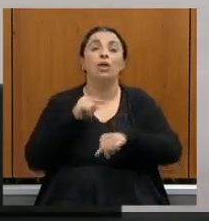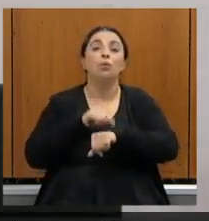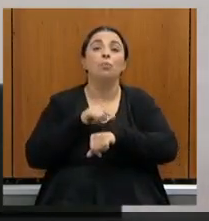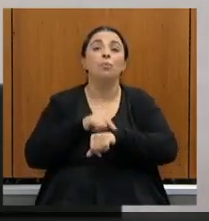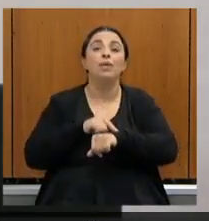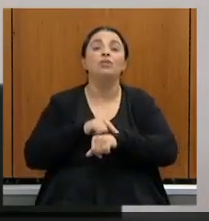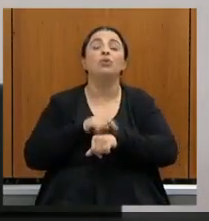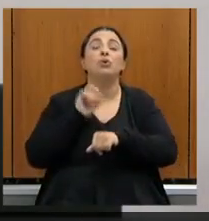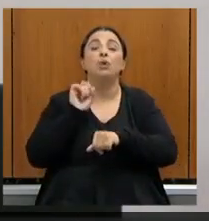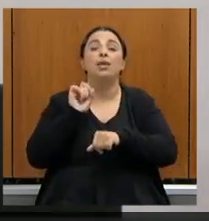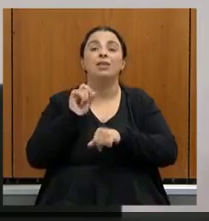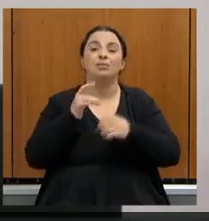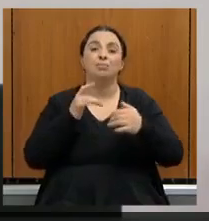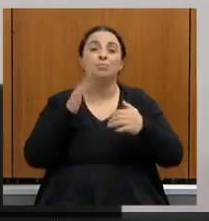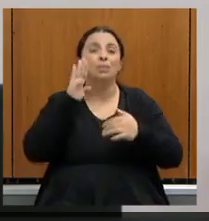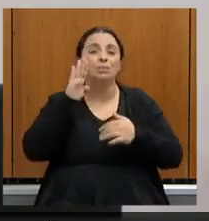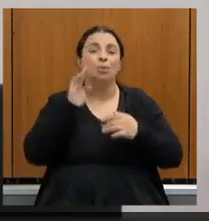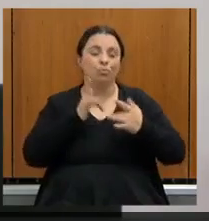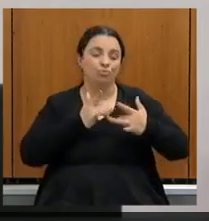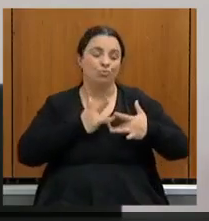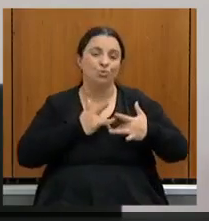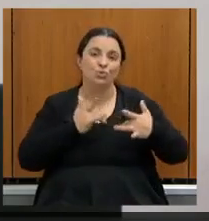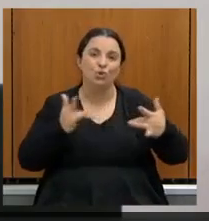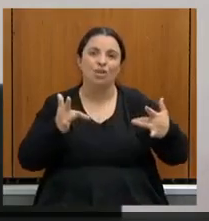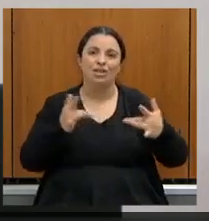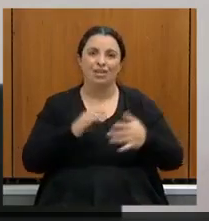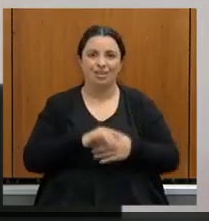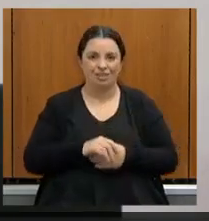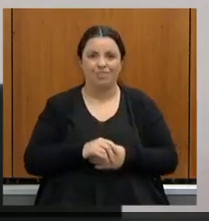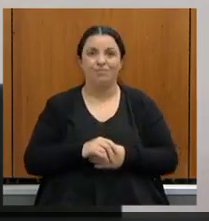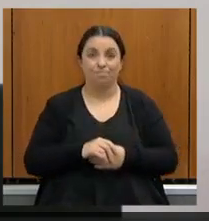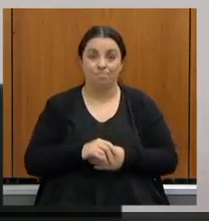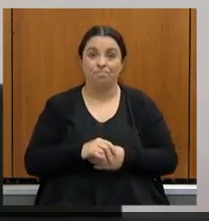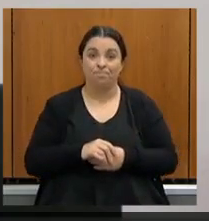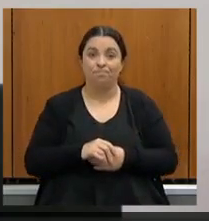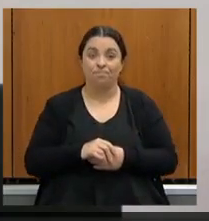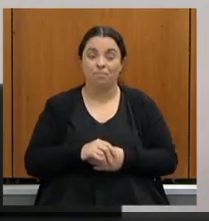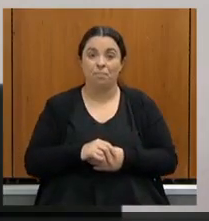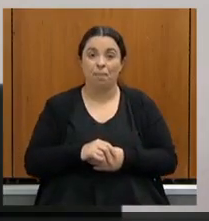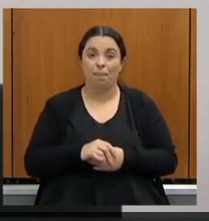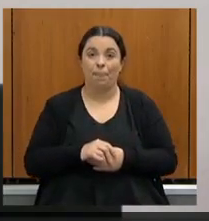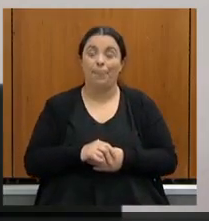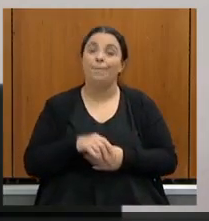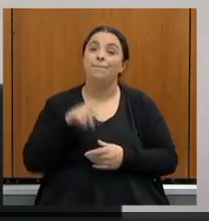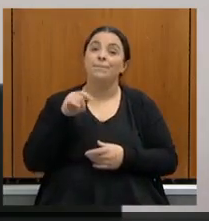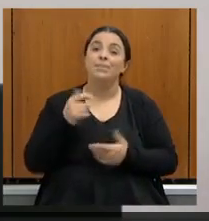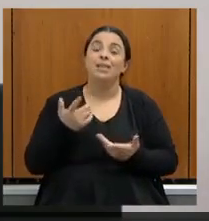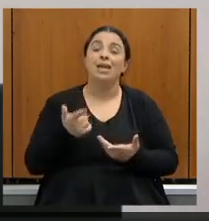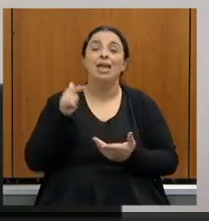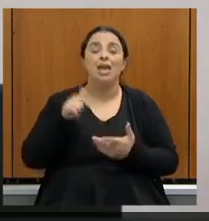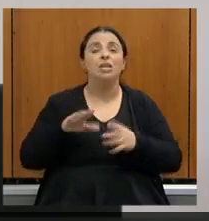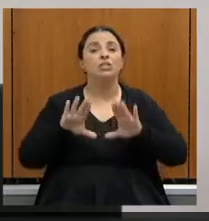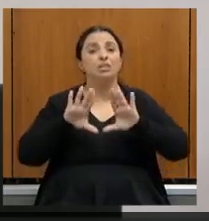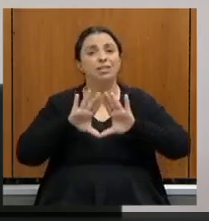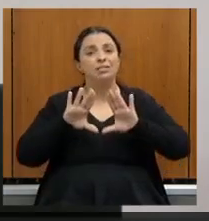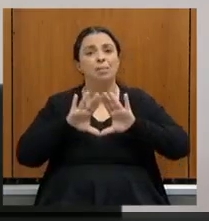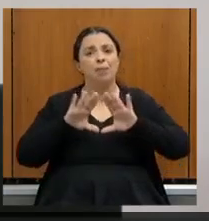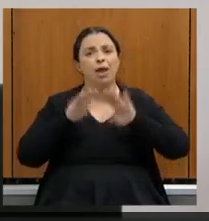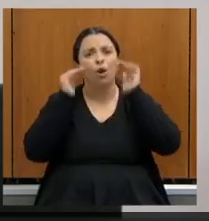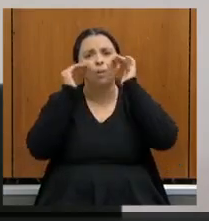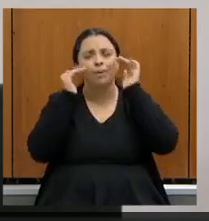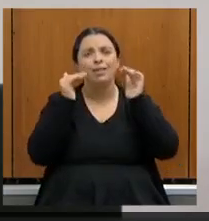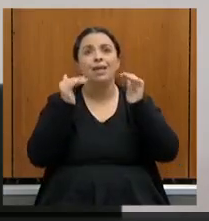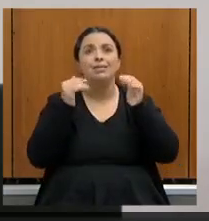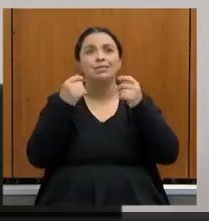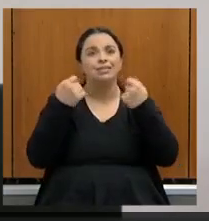solidariedade é esse o momento e essa linha que a Assembleia e todos os deputados dessa casa